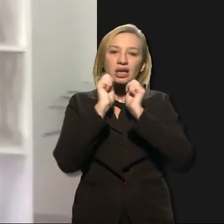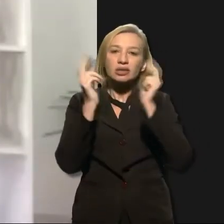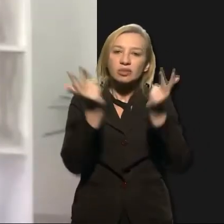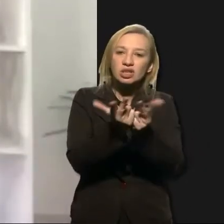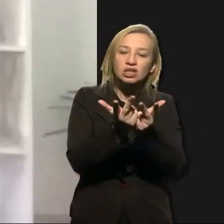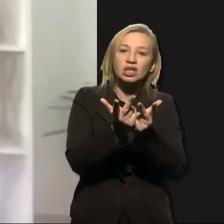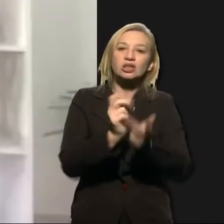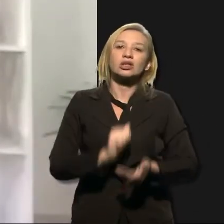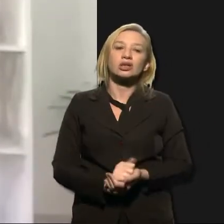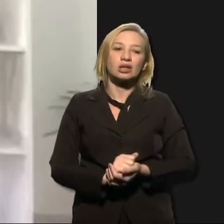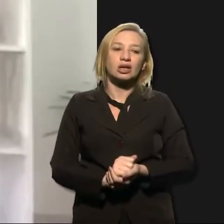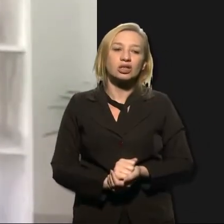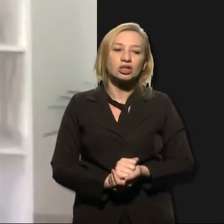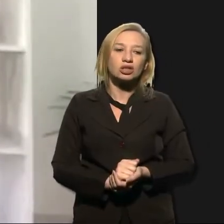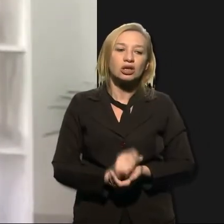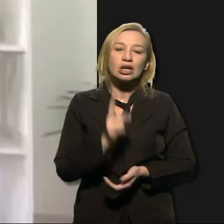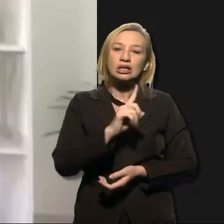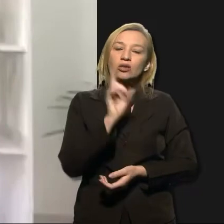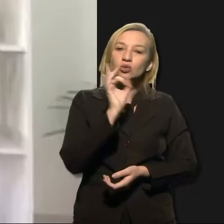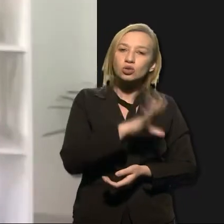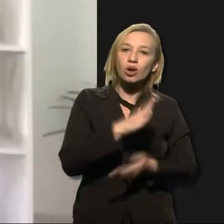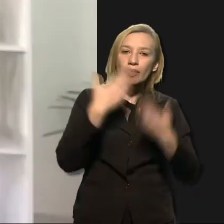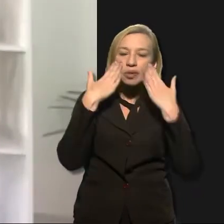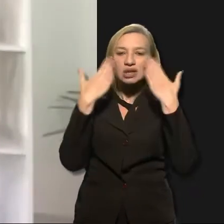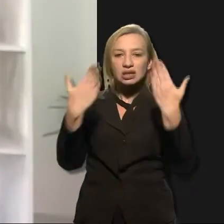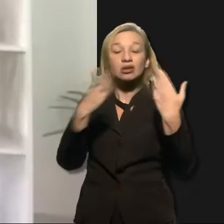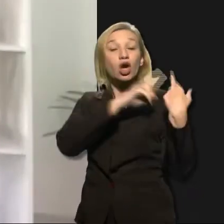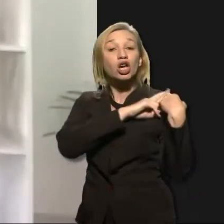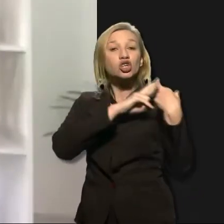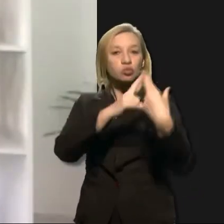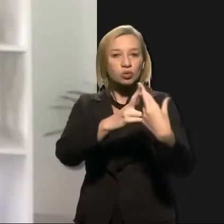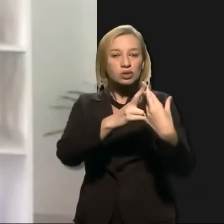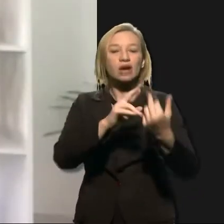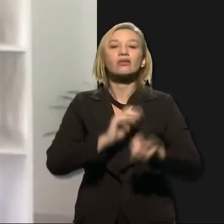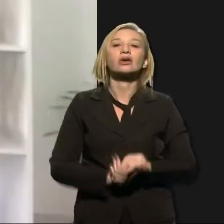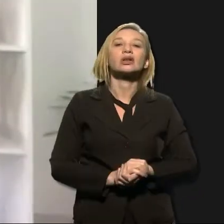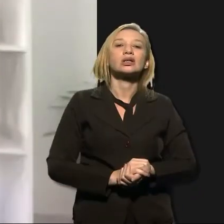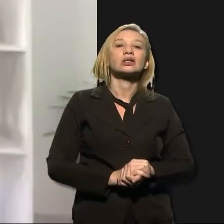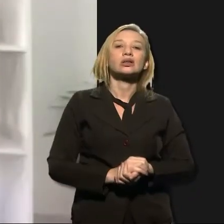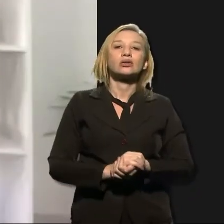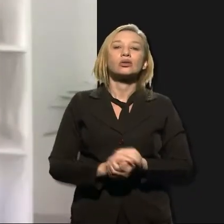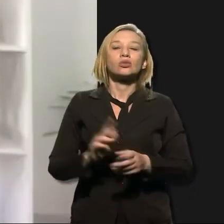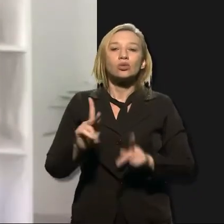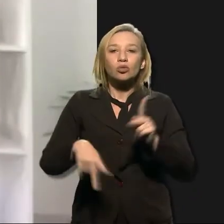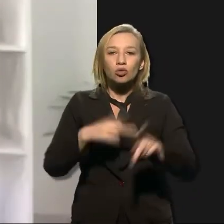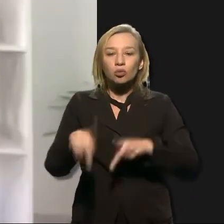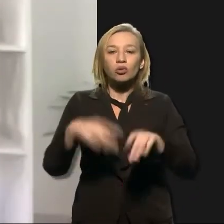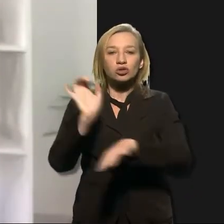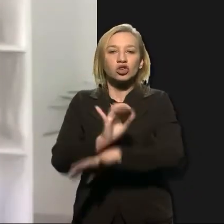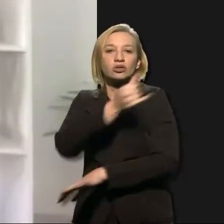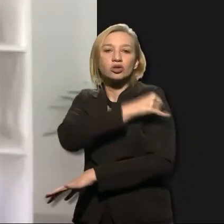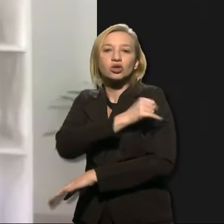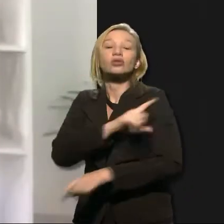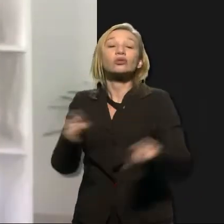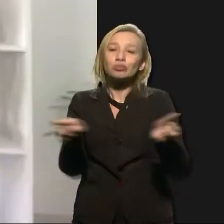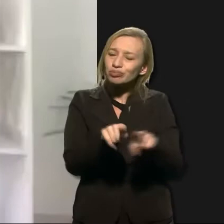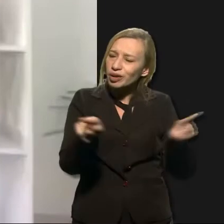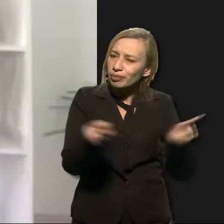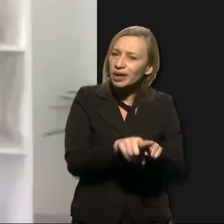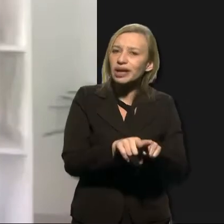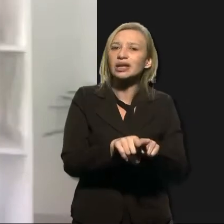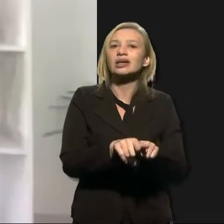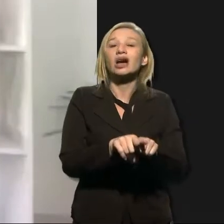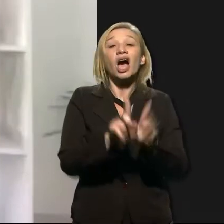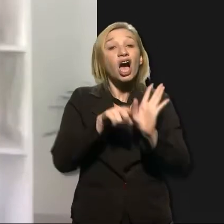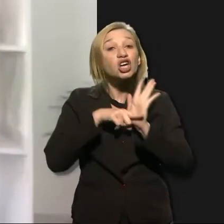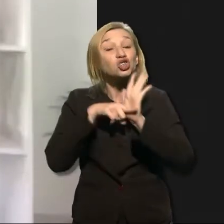aprovar. Então, nesse sentido, a Assembleia Legislativa não só se apresentou responsável